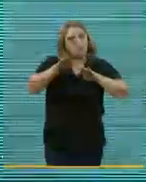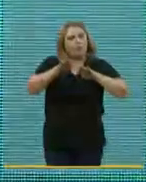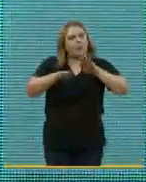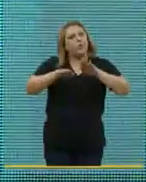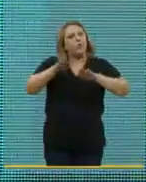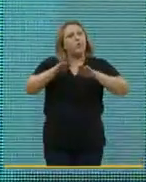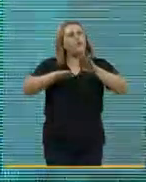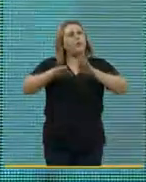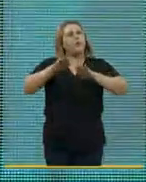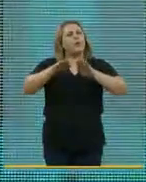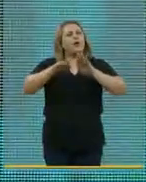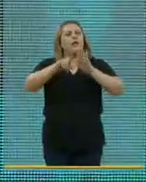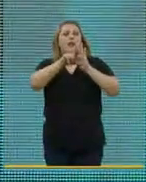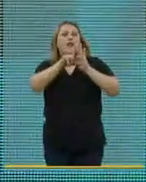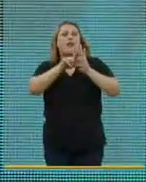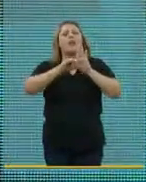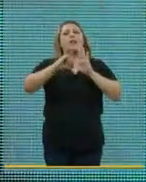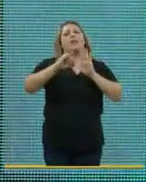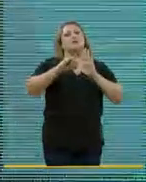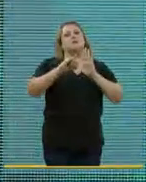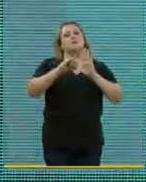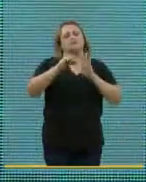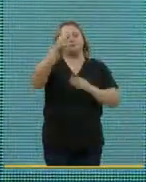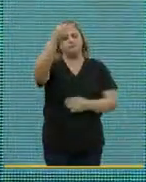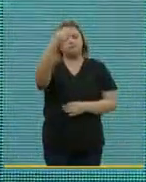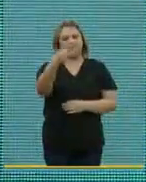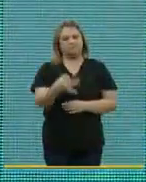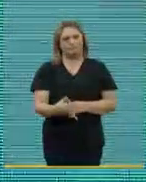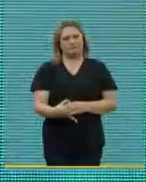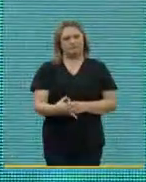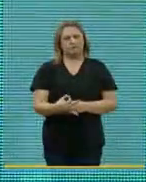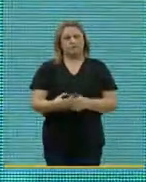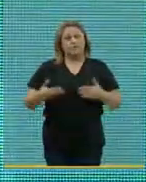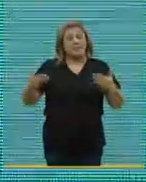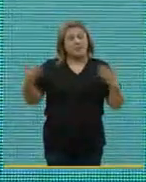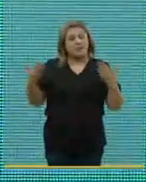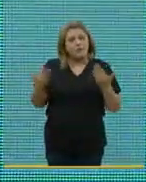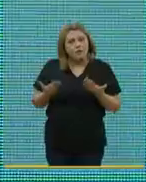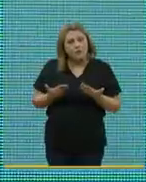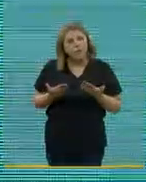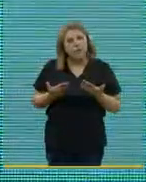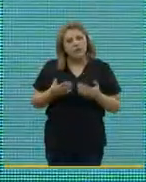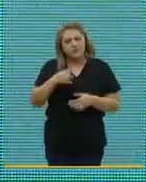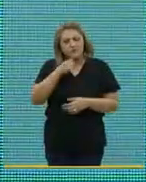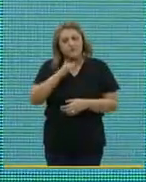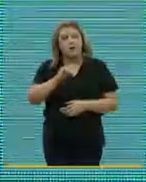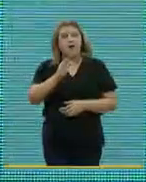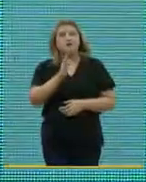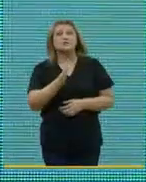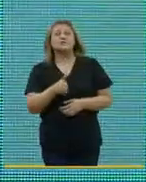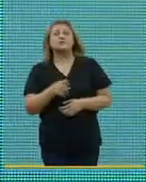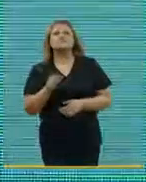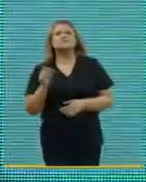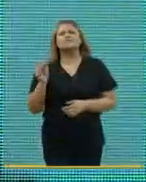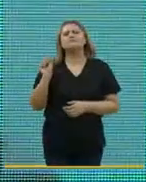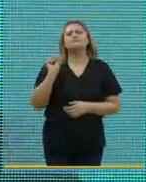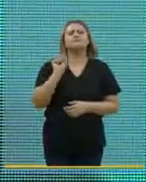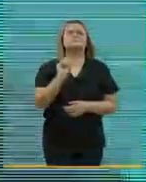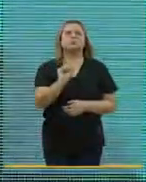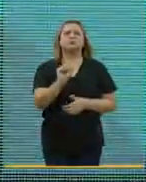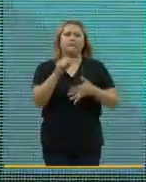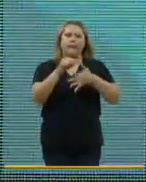pela legislação a legislação atual já estabelece uma série de